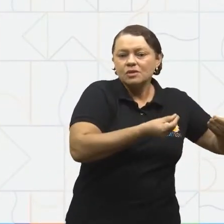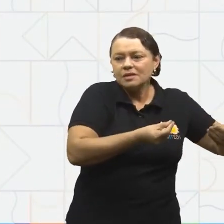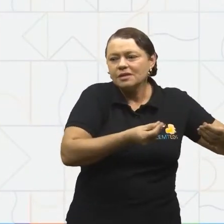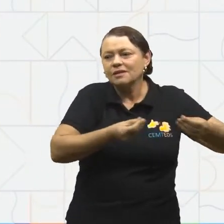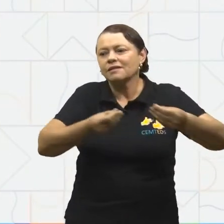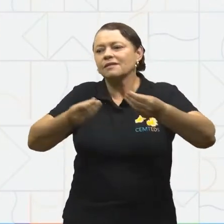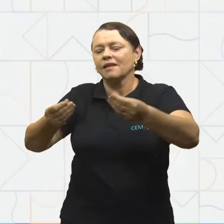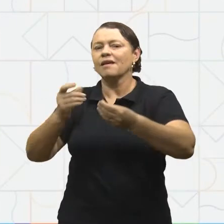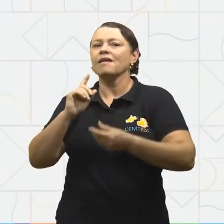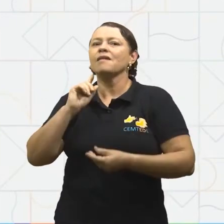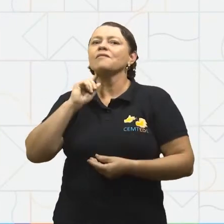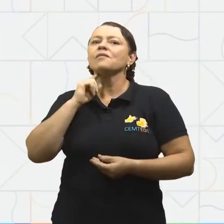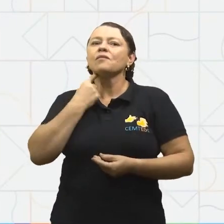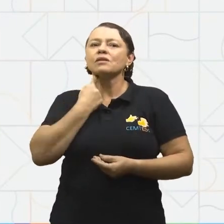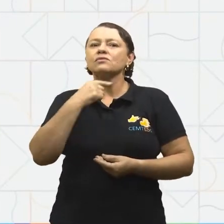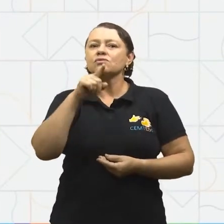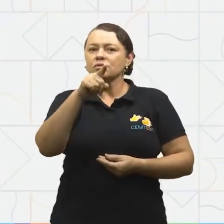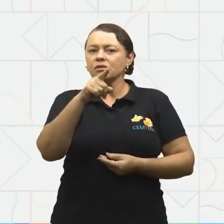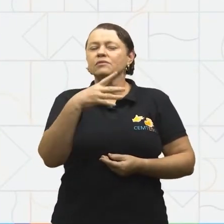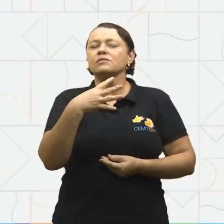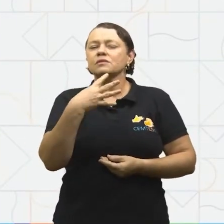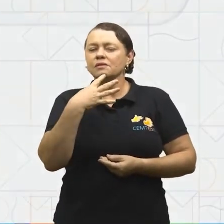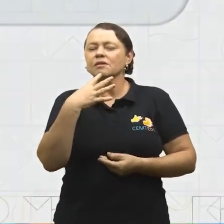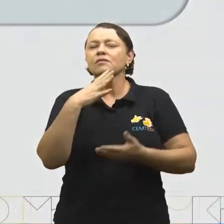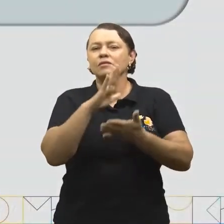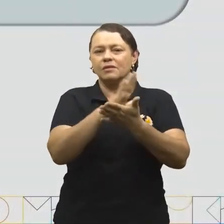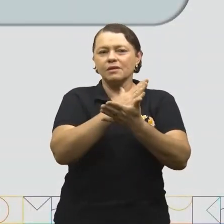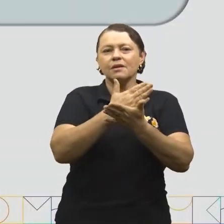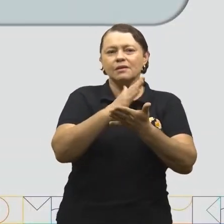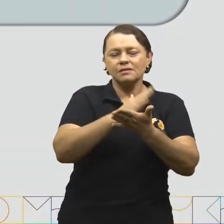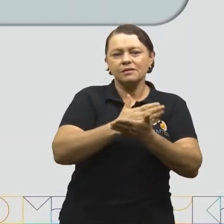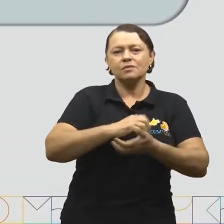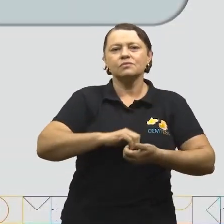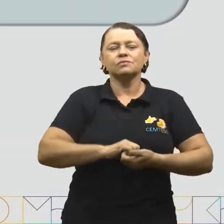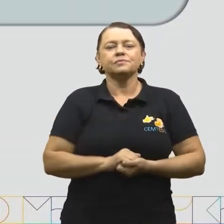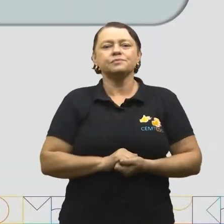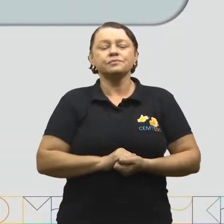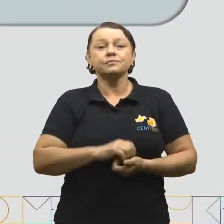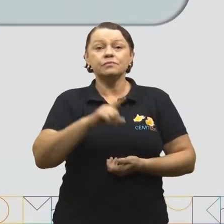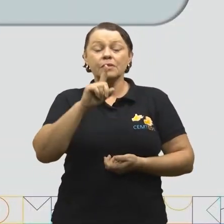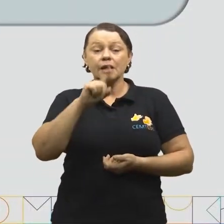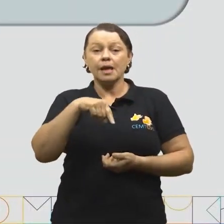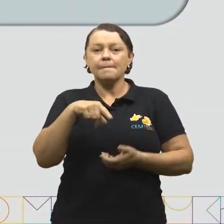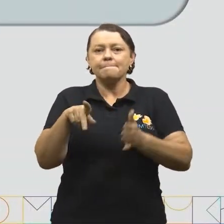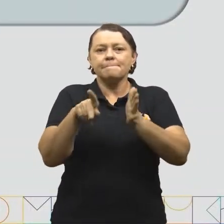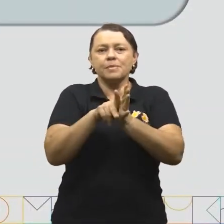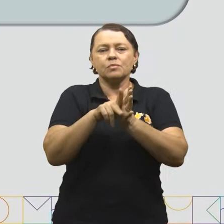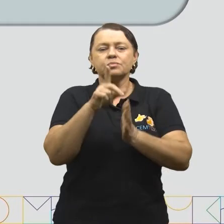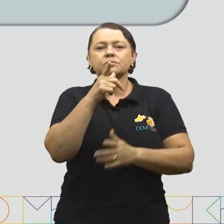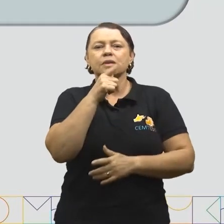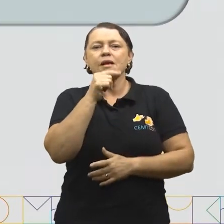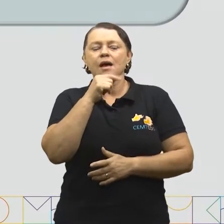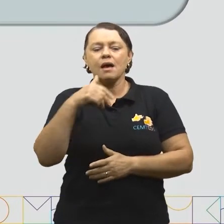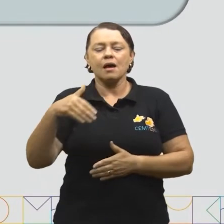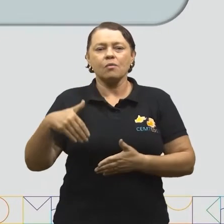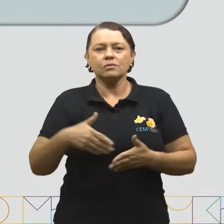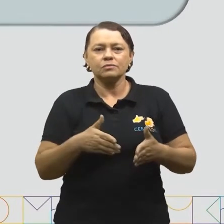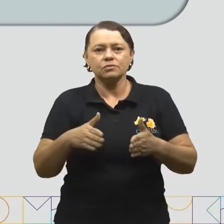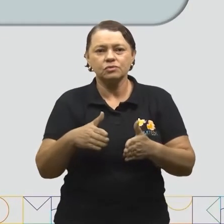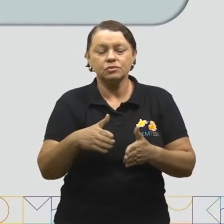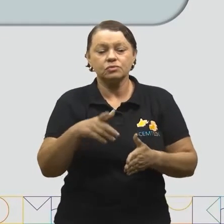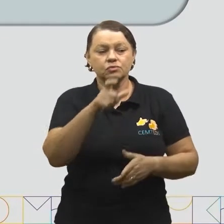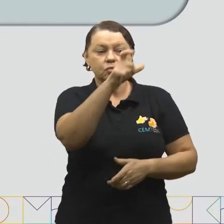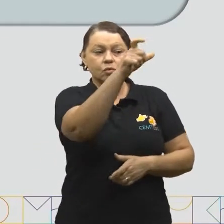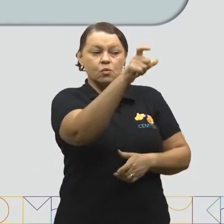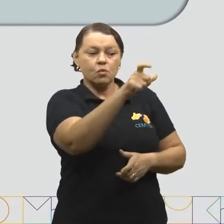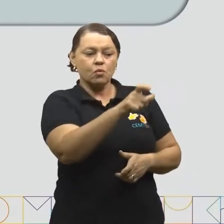pois você já deve conhecer algum deles. Agentes poluidores das águas dos rios. O homem